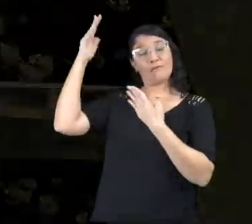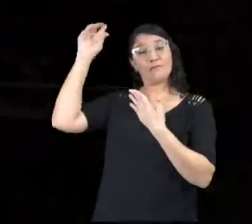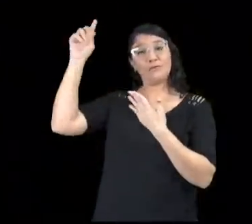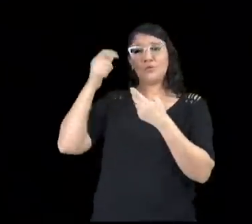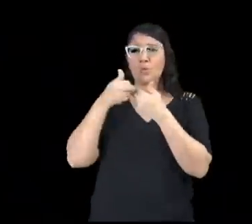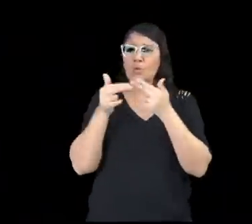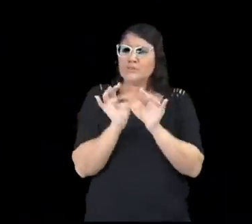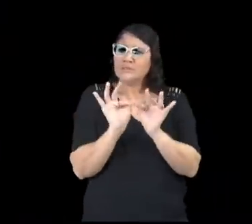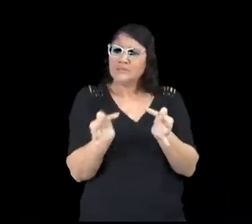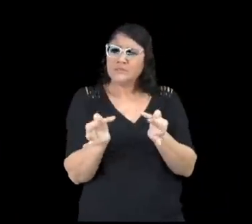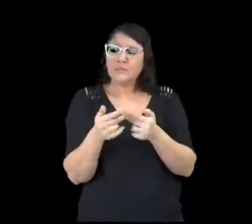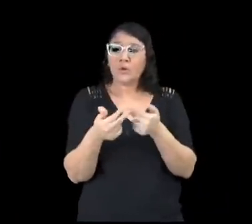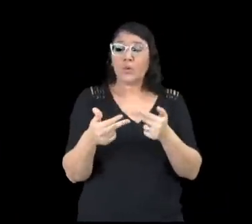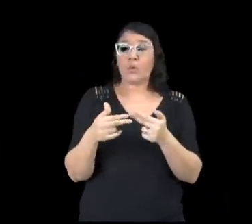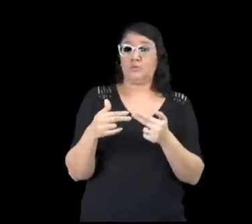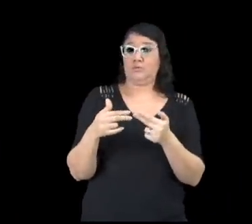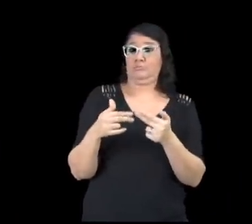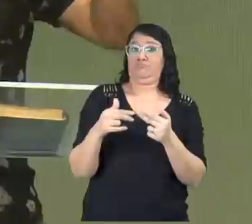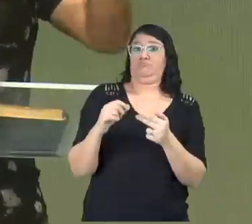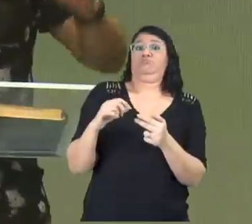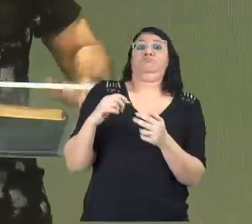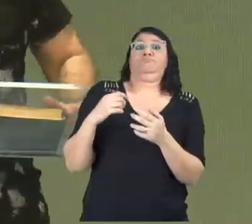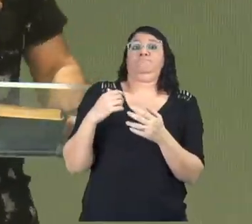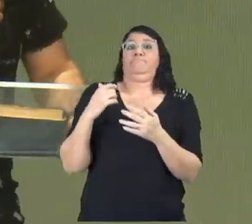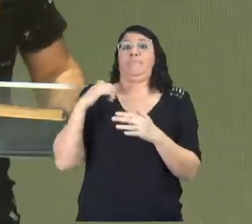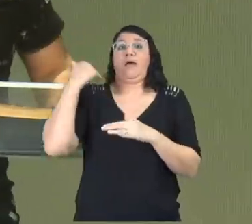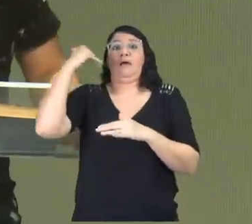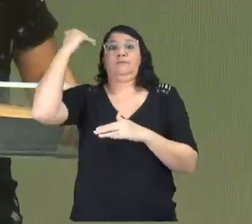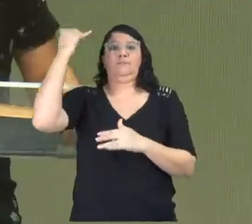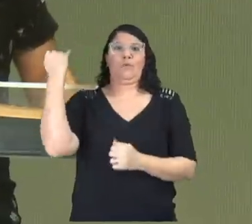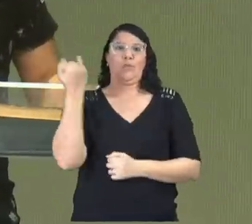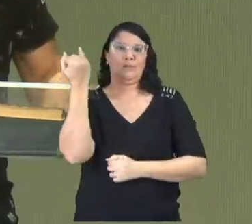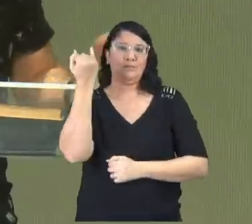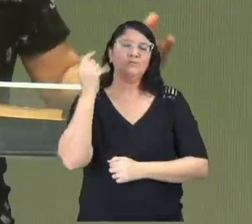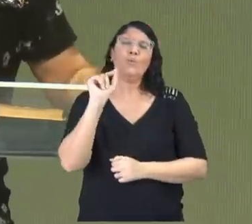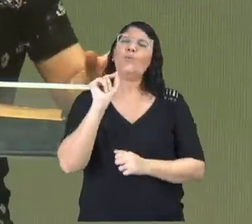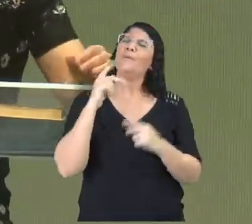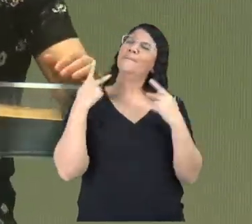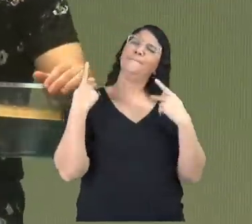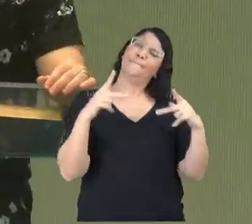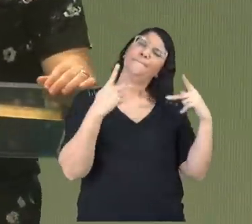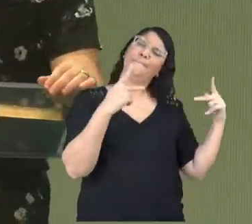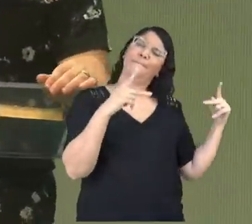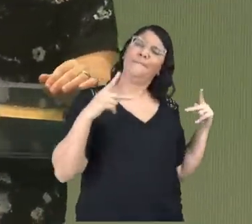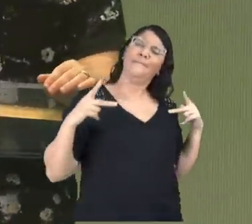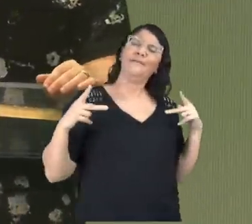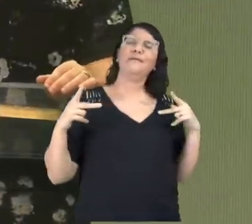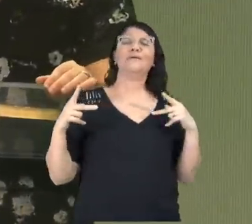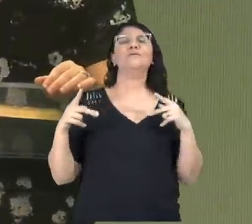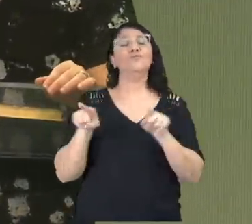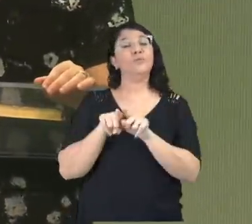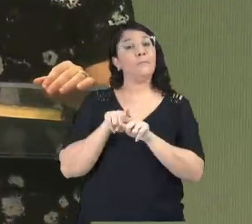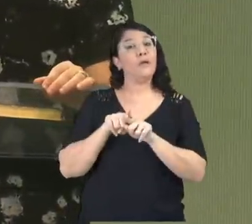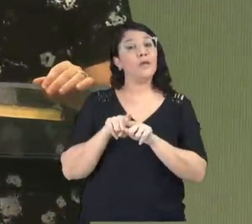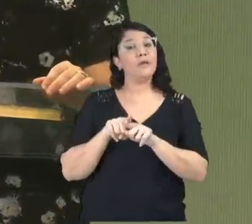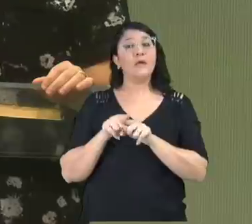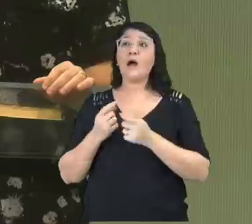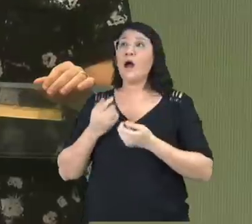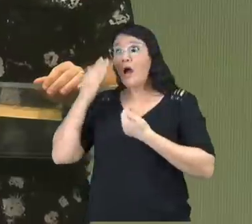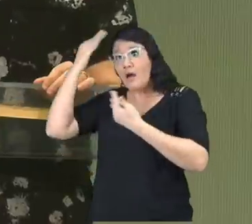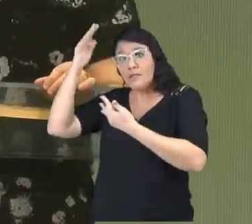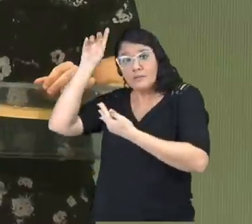grandes, pregando o Evangelho, espalhando a Boa Nova, e uma outra maneira é contribuindo para que o Reino de Deus